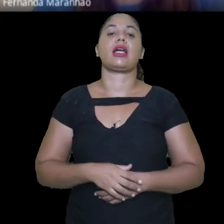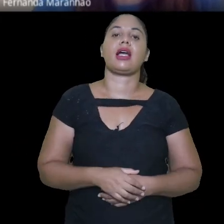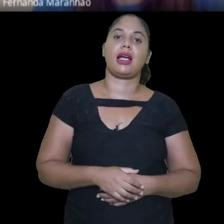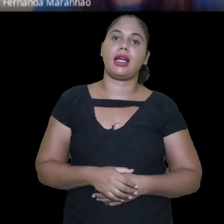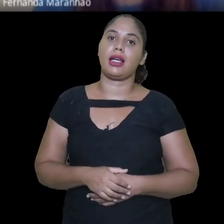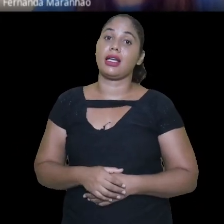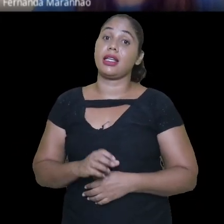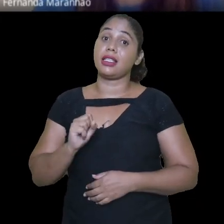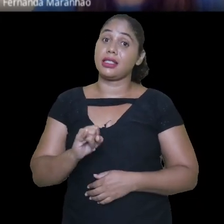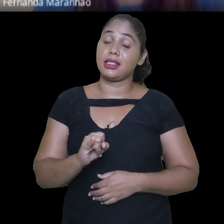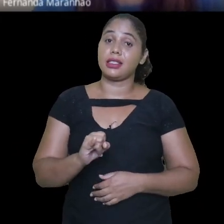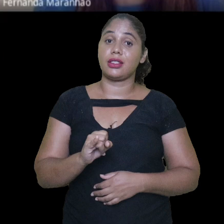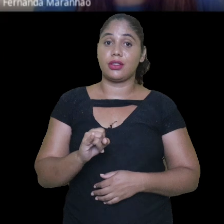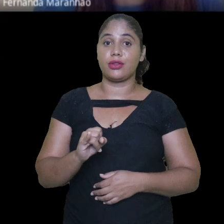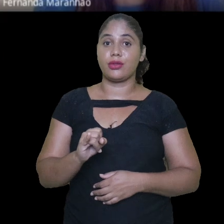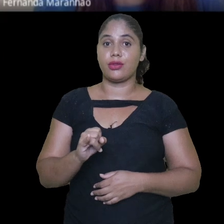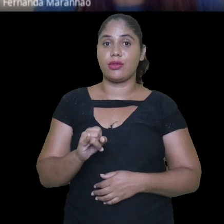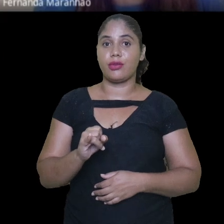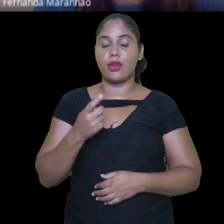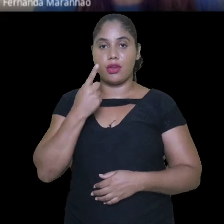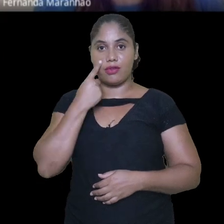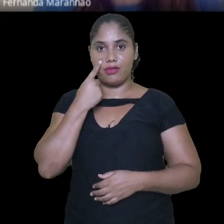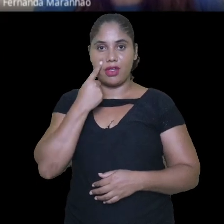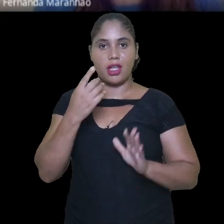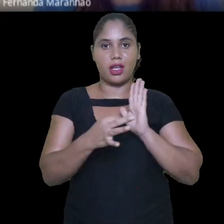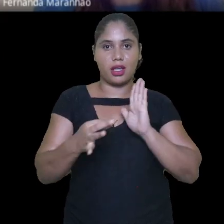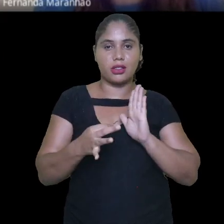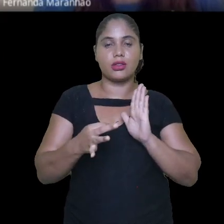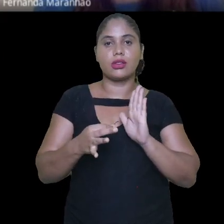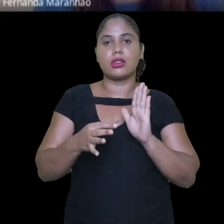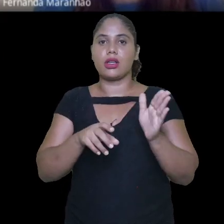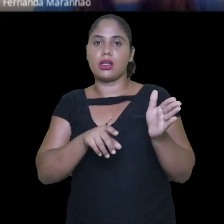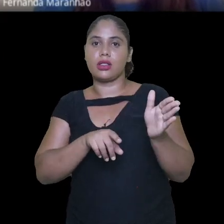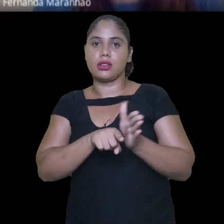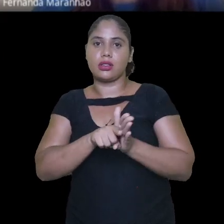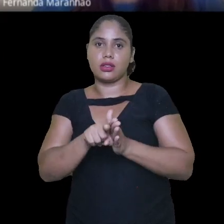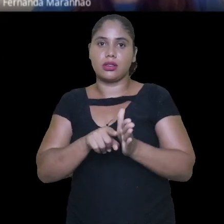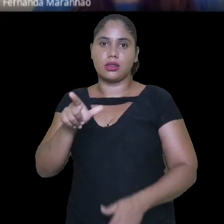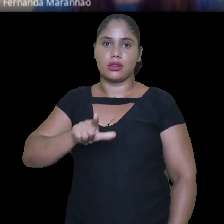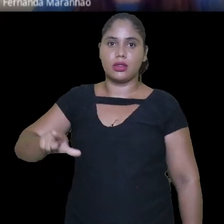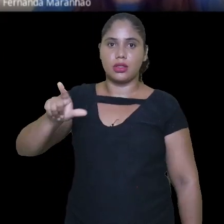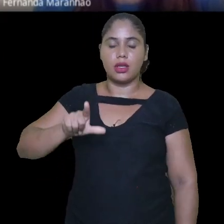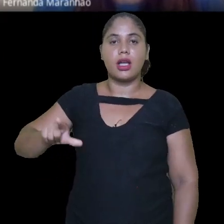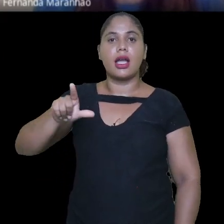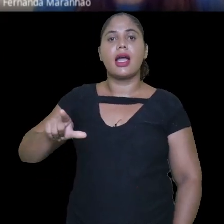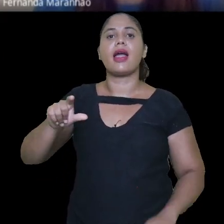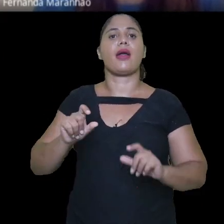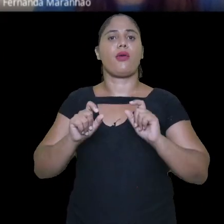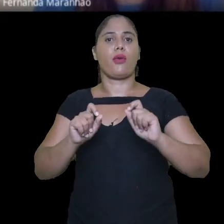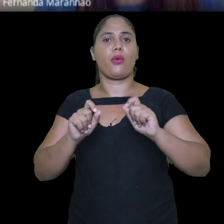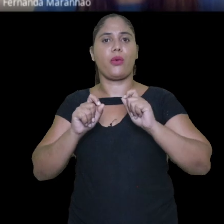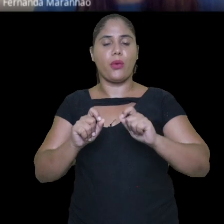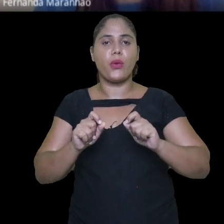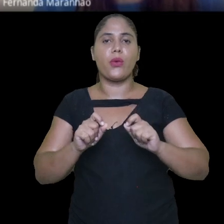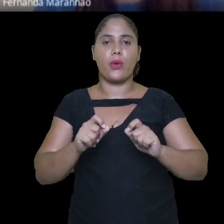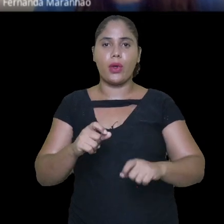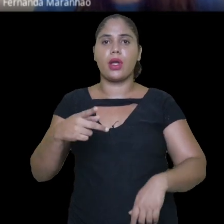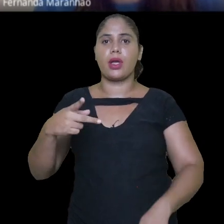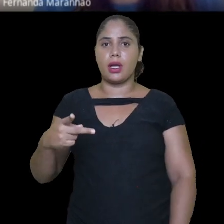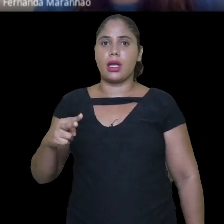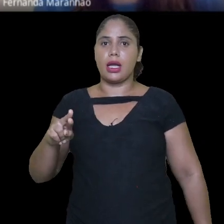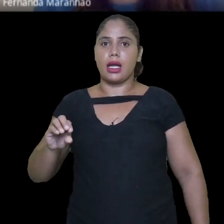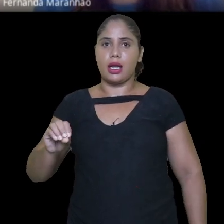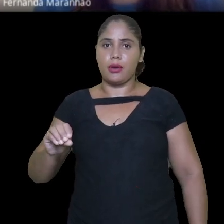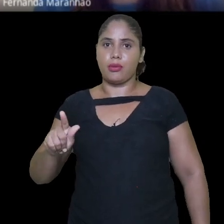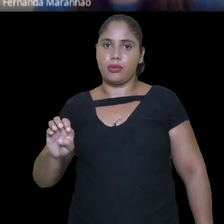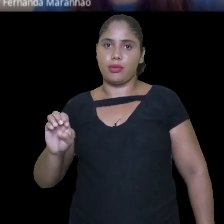é iniciar o uso de progesterona micronizada, 200 microgramas por dia, normalmente um óvulo vaginal noturno, e